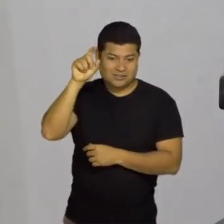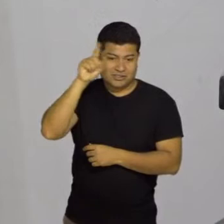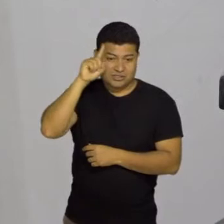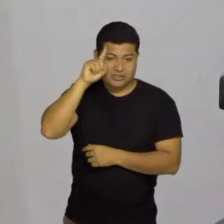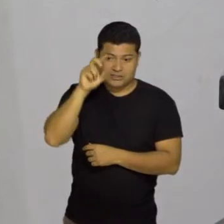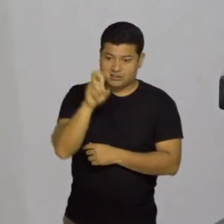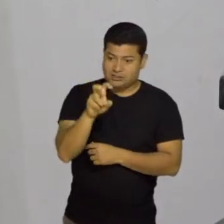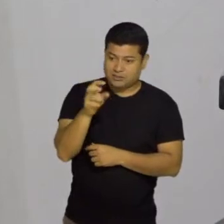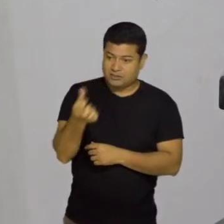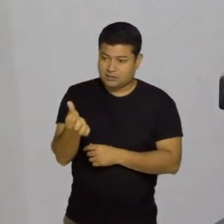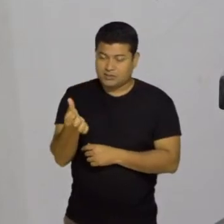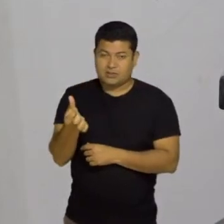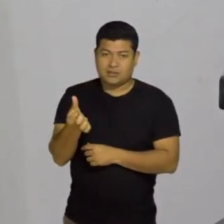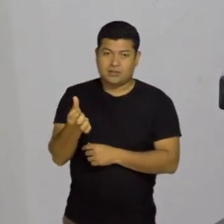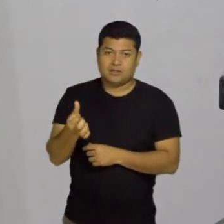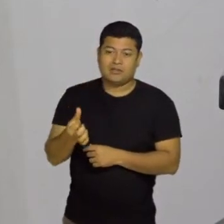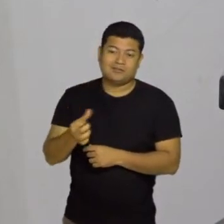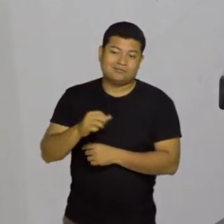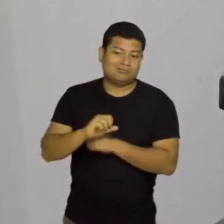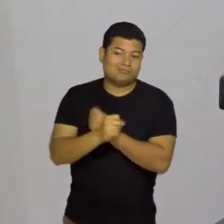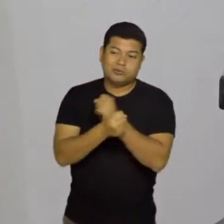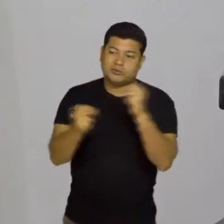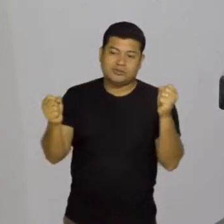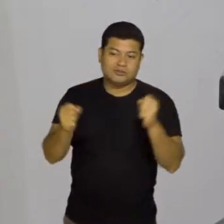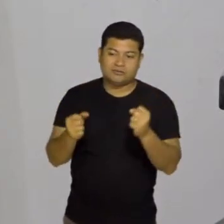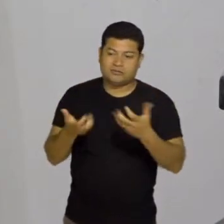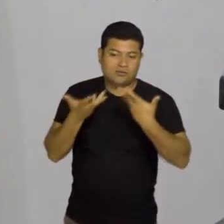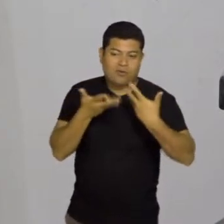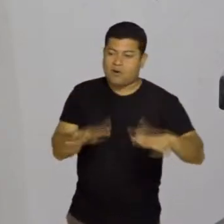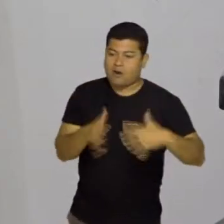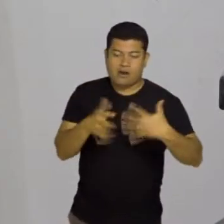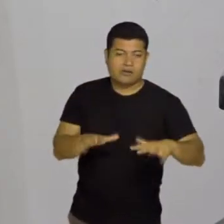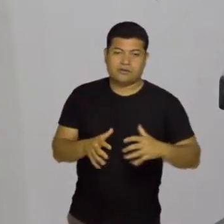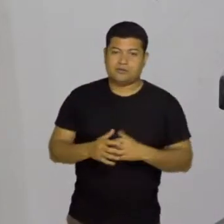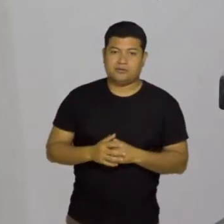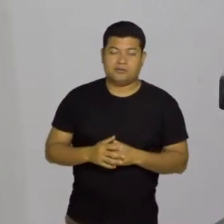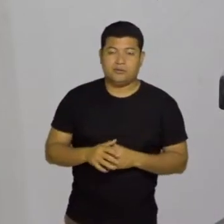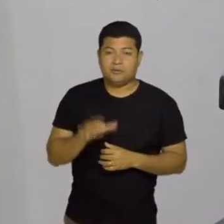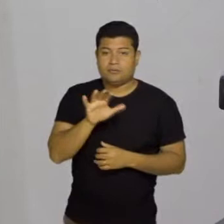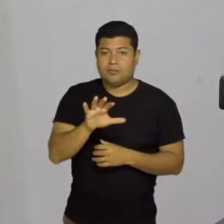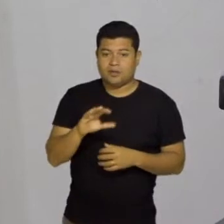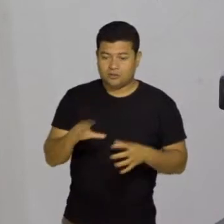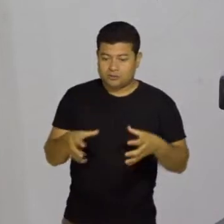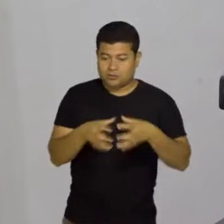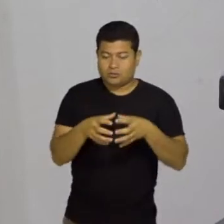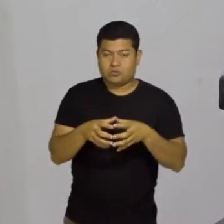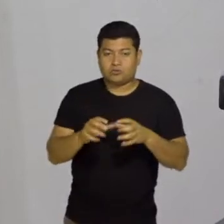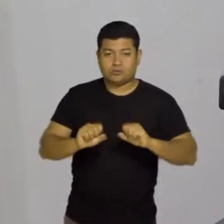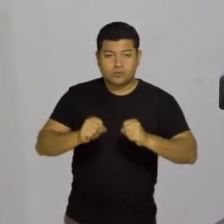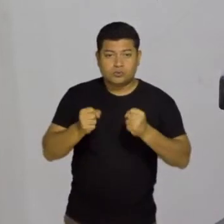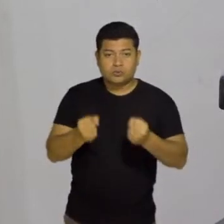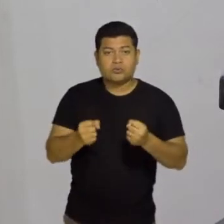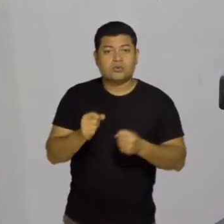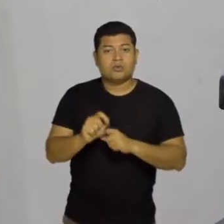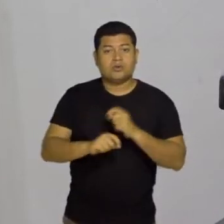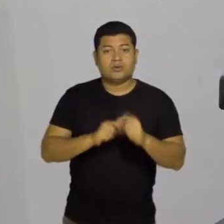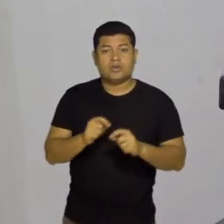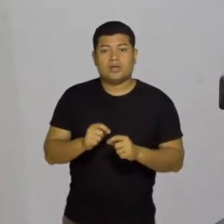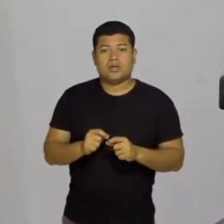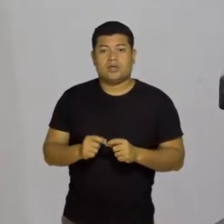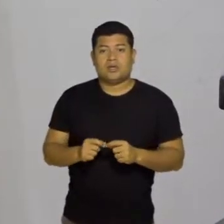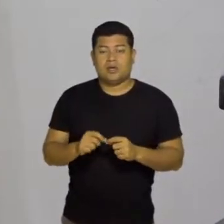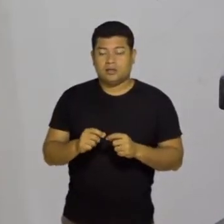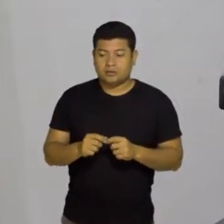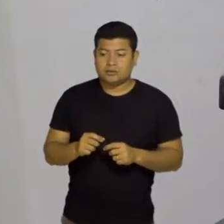mas isso é importante que seja dito. Não por acaso a nossa equipe se esmera cada vez mais em aumentar o número de jovens